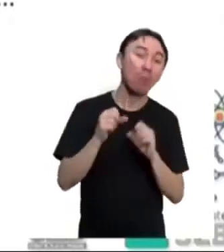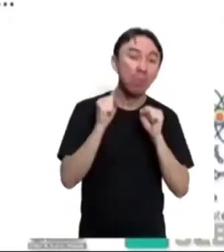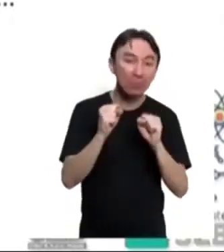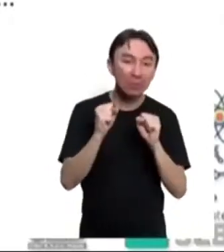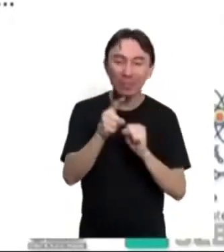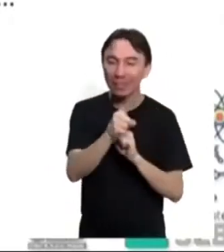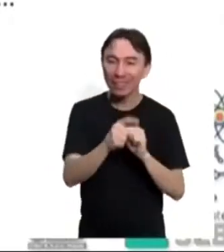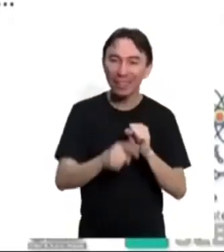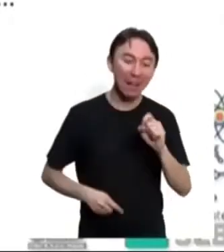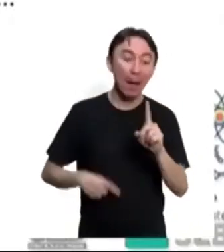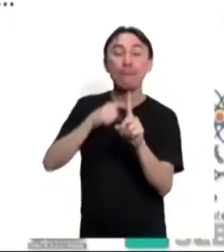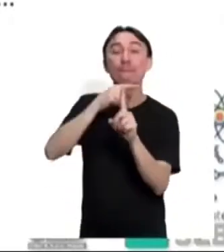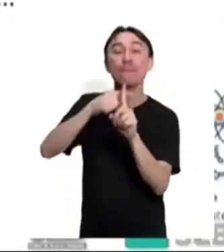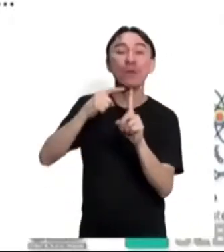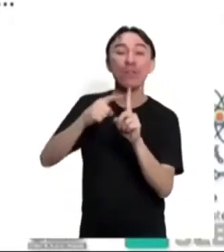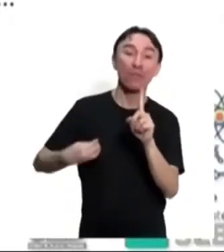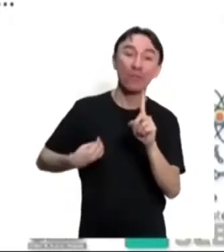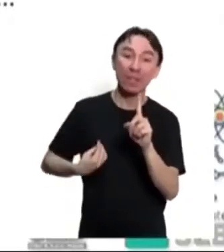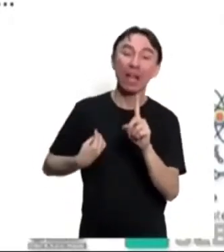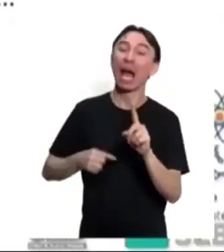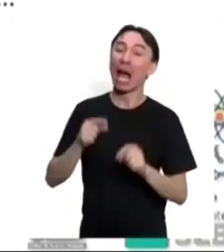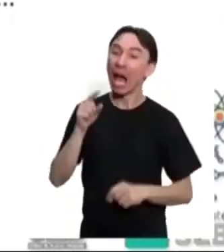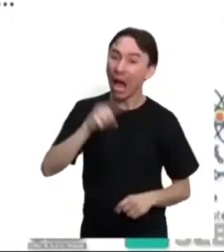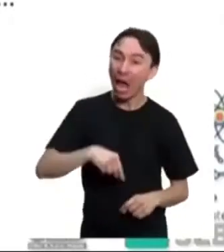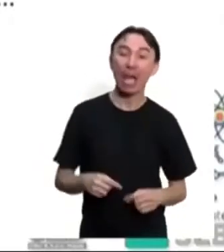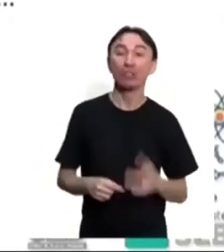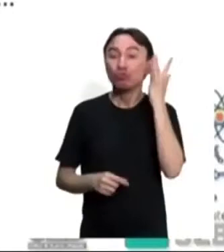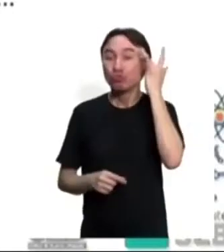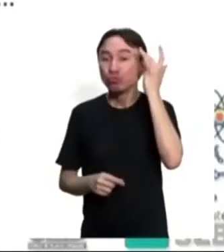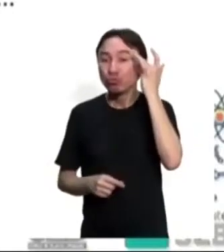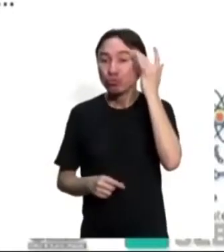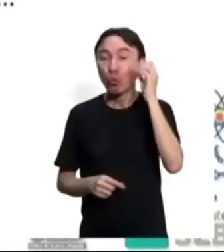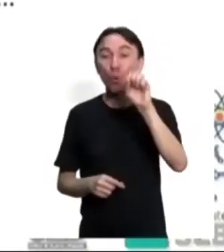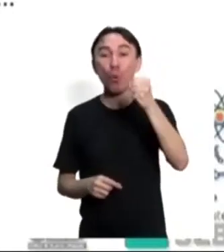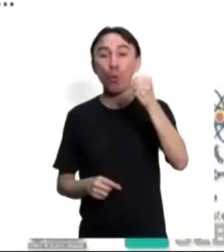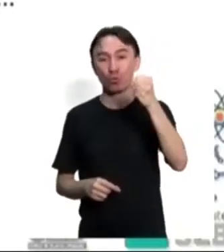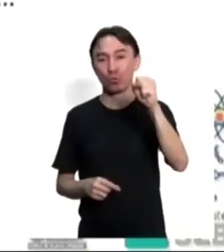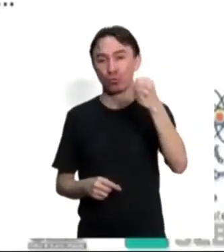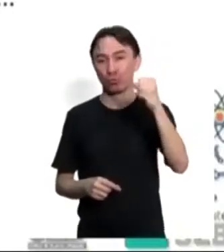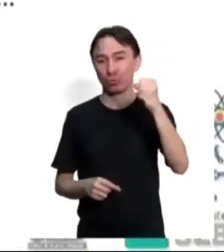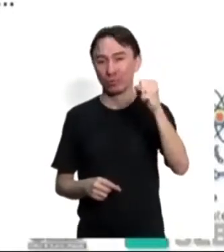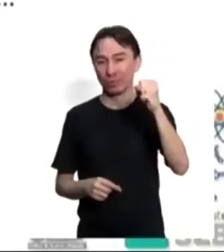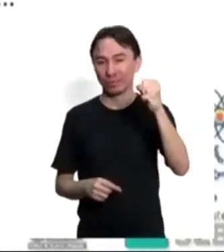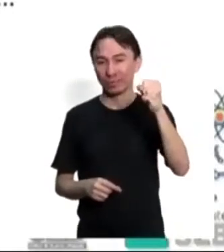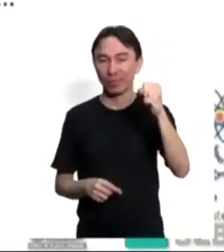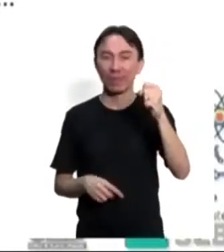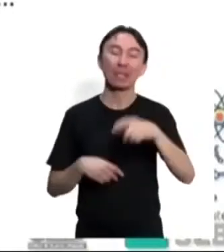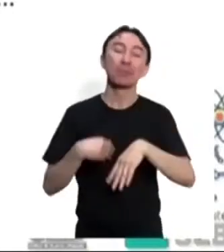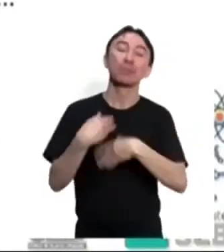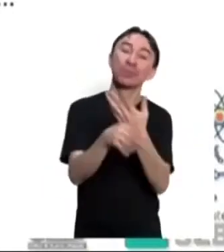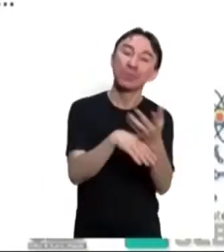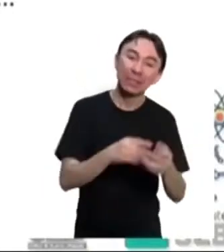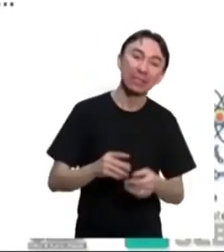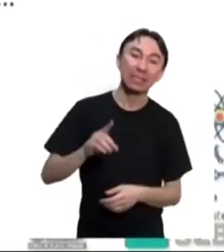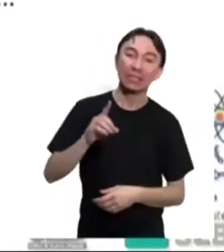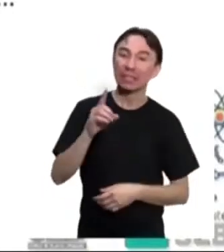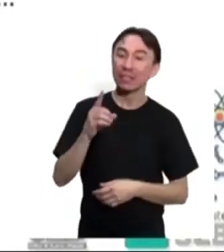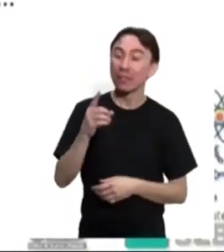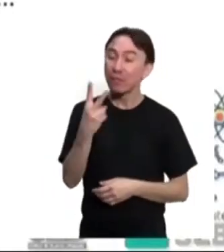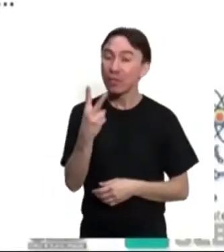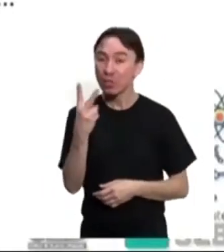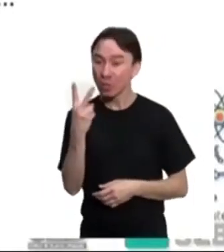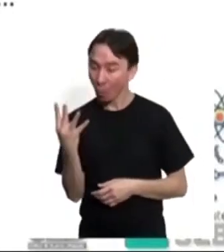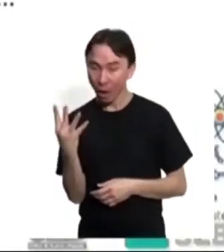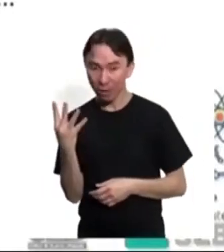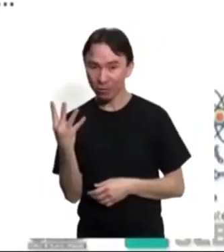dias, porque quando foi para 16 dias, ficou com 25. Quando foi para 24 dias, ficou